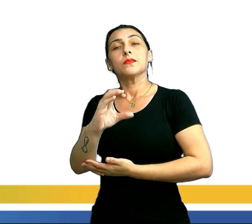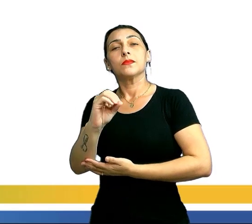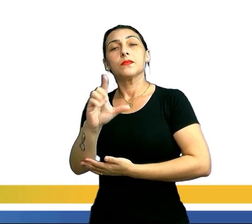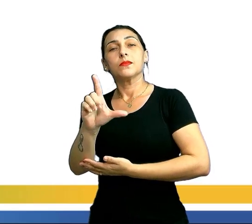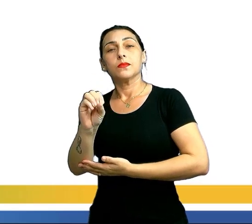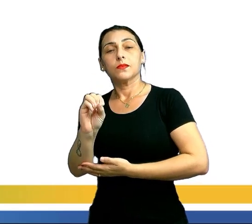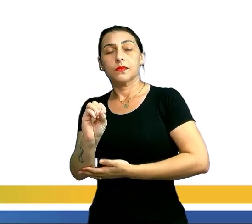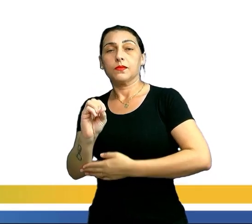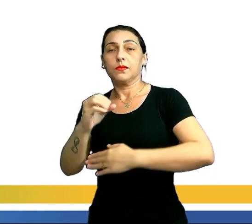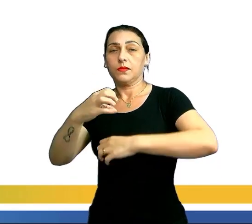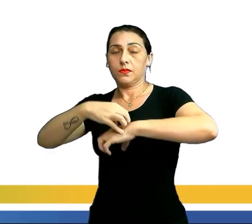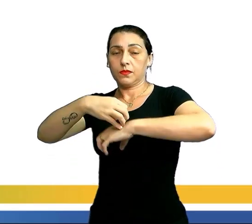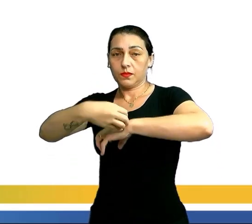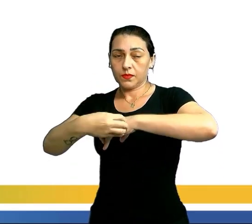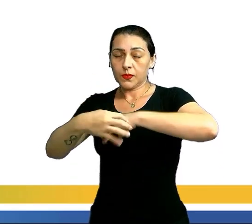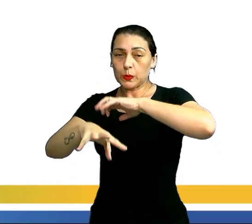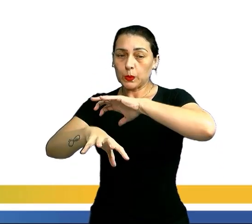rugoso